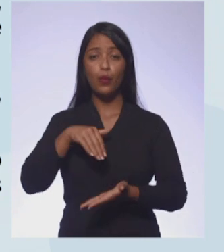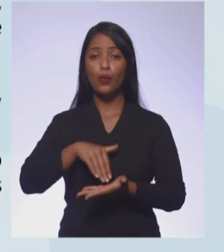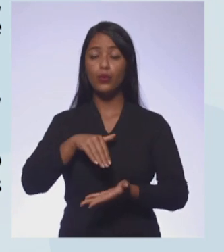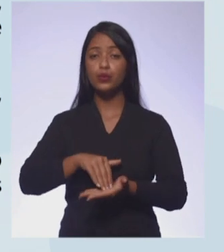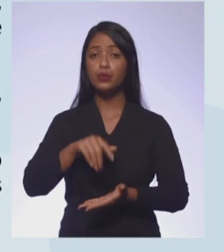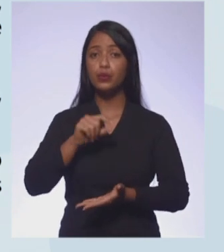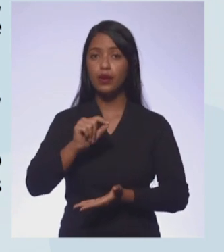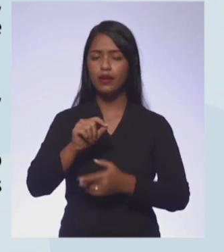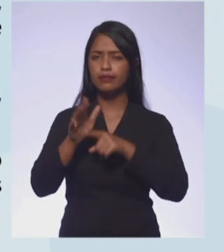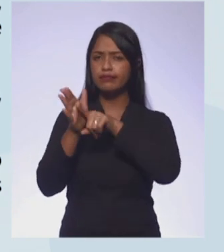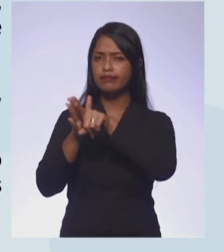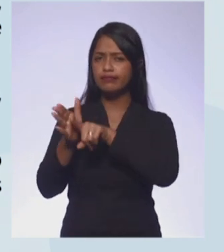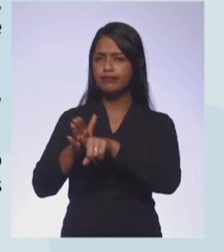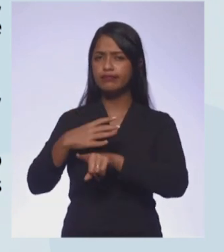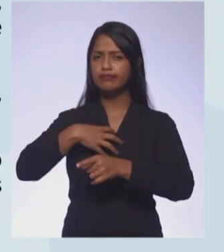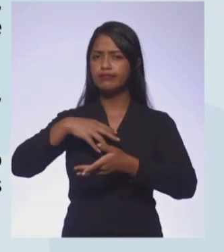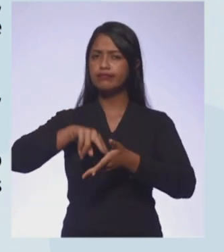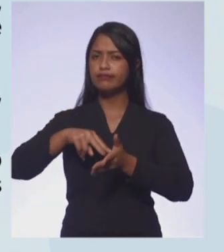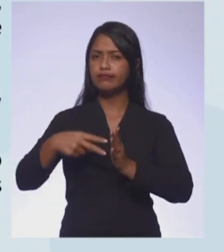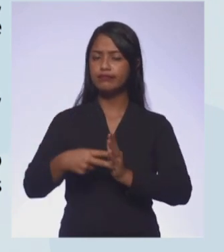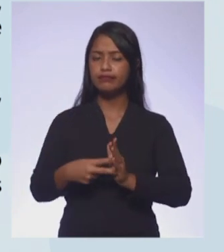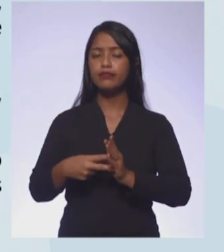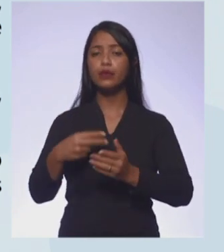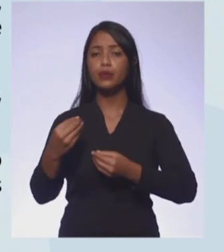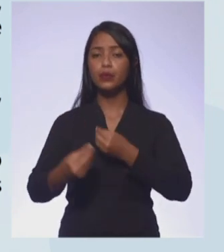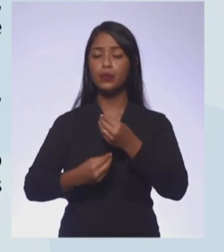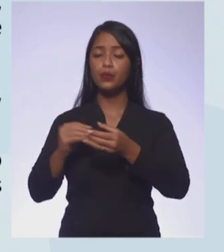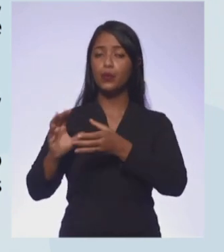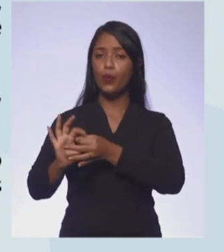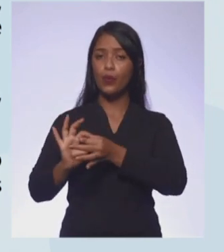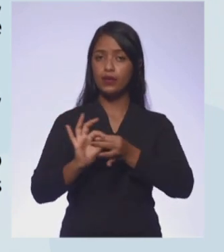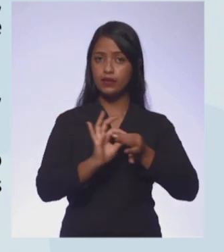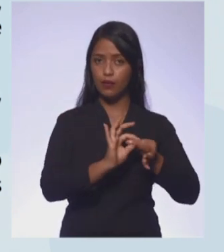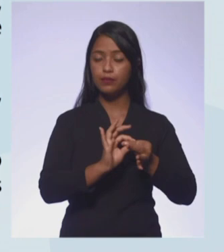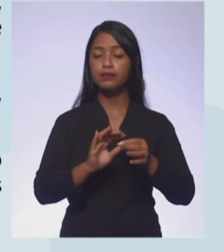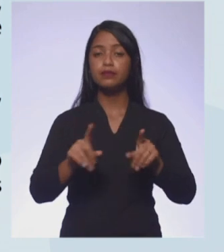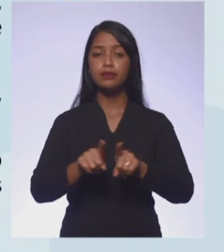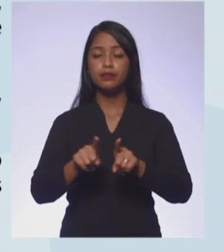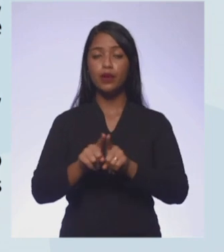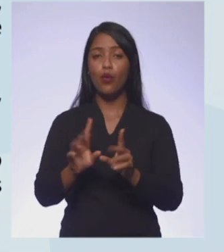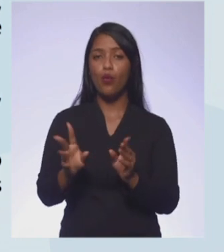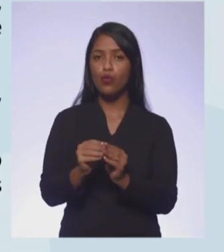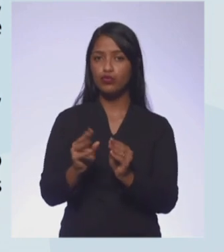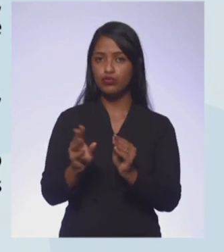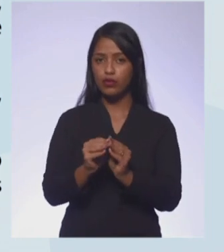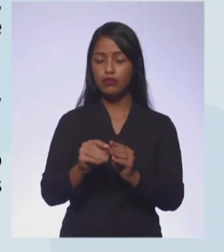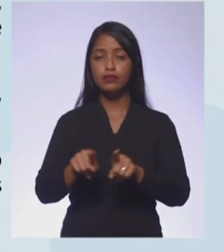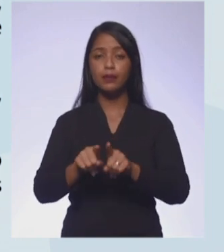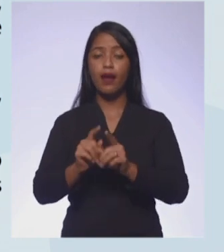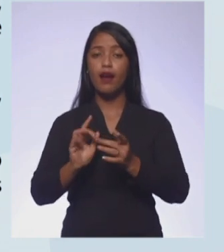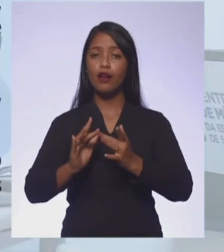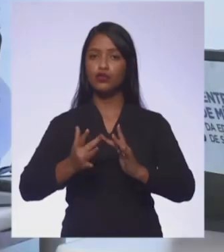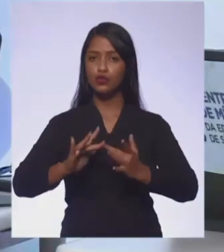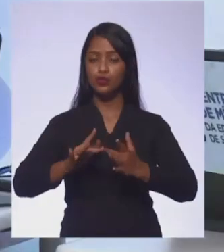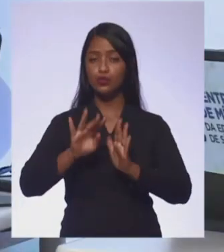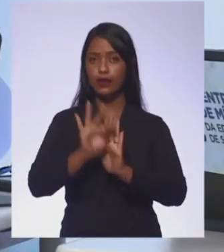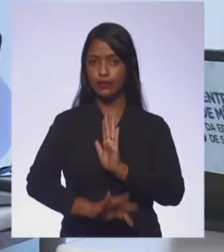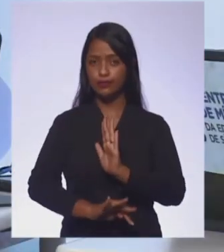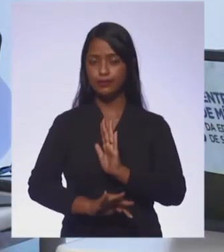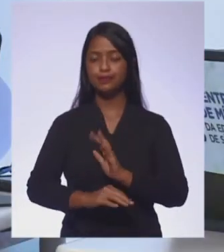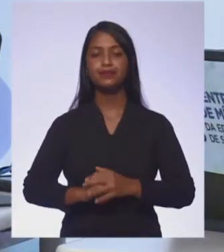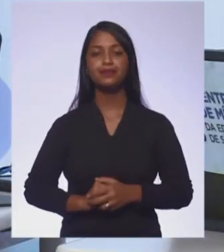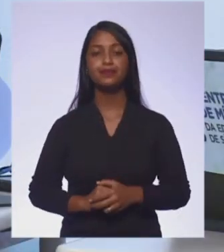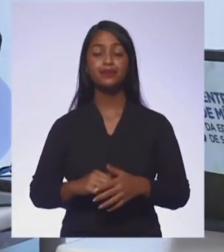sentido decorrentes do uso de recursos de coesão sequencial, conjunções e articuladores textuais. Então, de certa forma, a gente vai